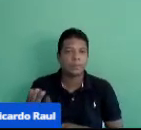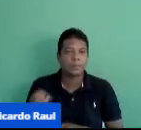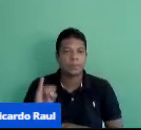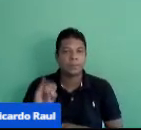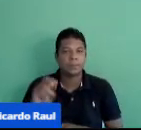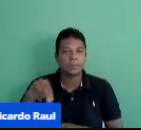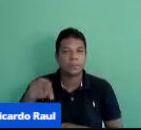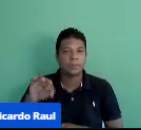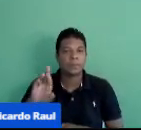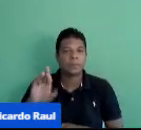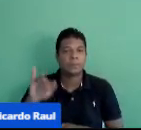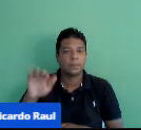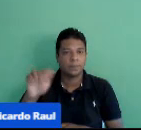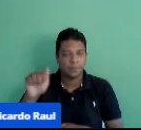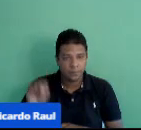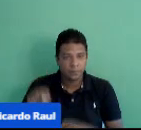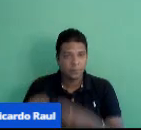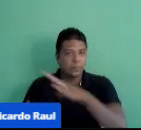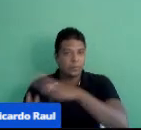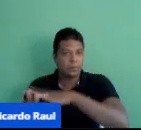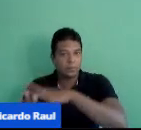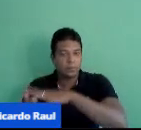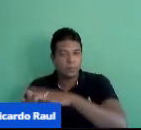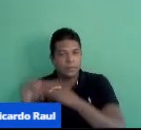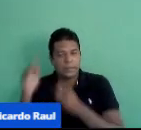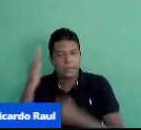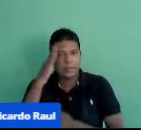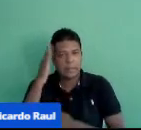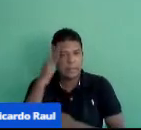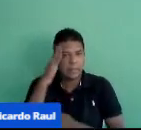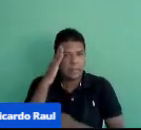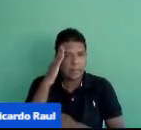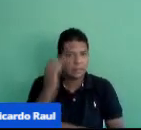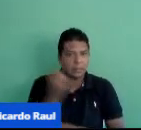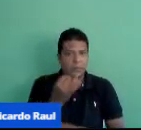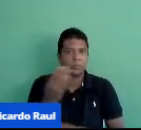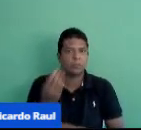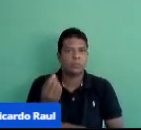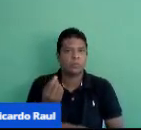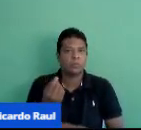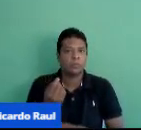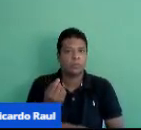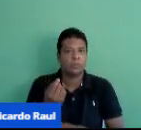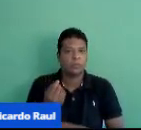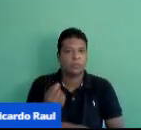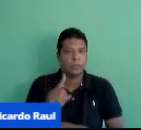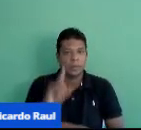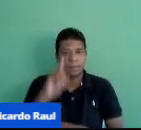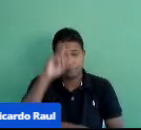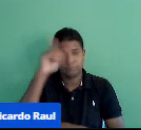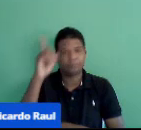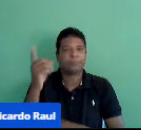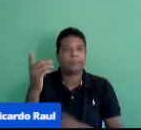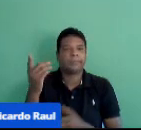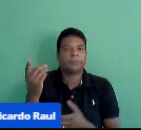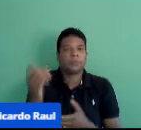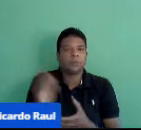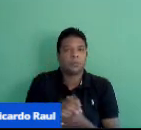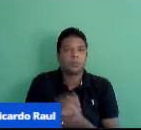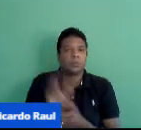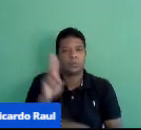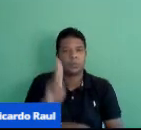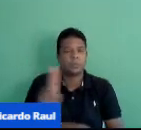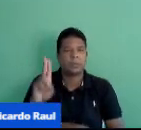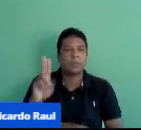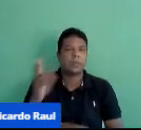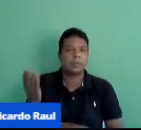está falando com professores de matemática, a gente sabe que os números inteiros, eles não surgem de situações do cotidiano, né? Eles são utilizados lá, né, numa